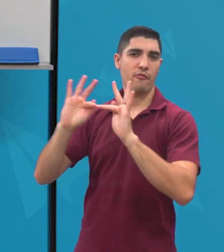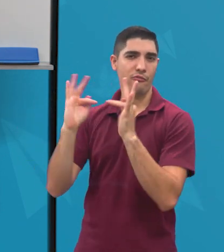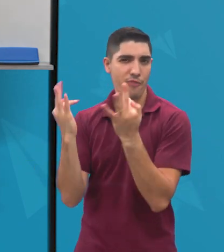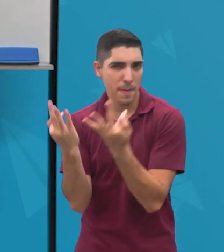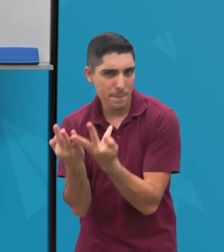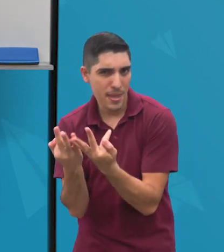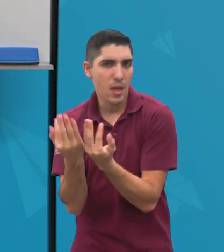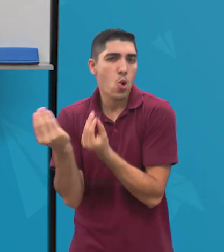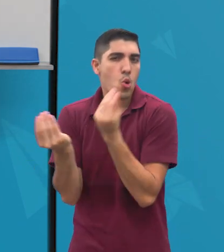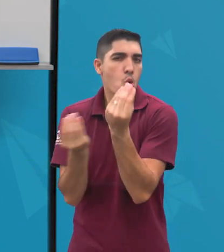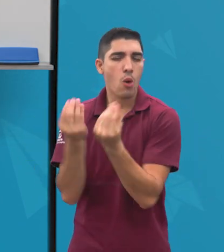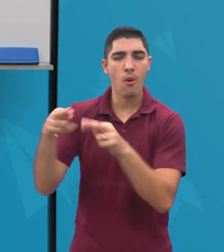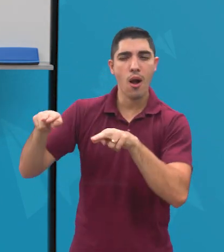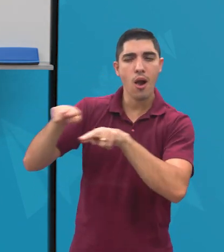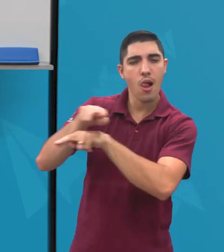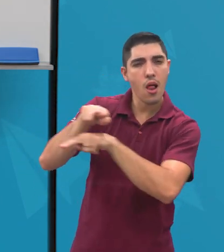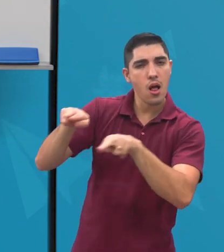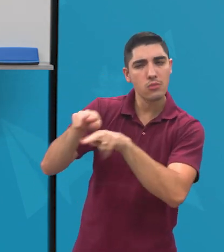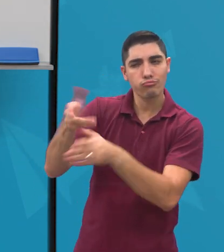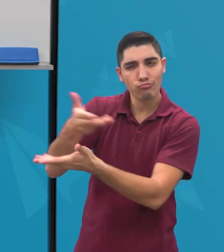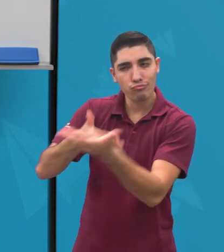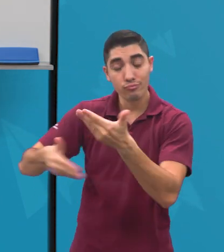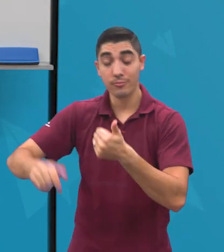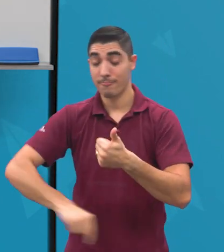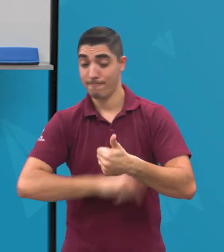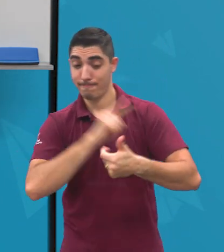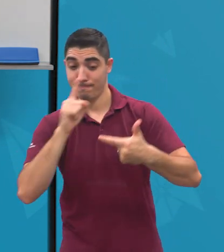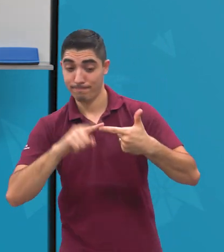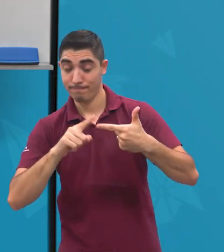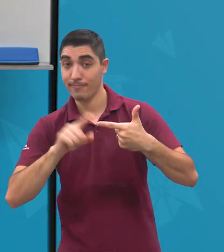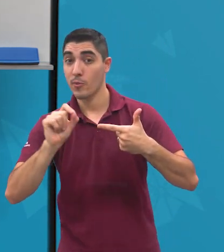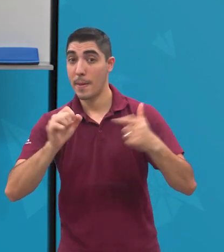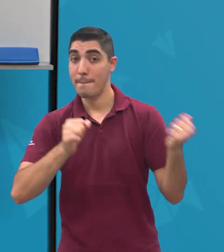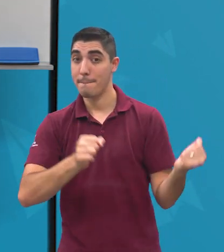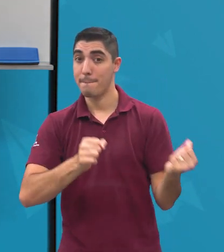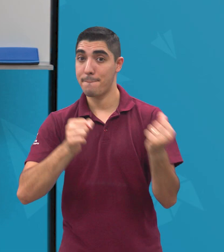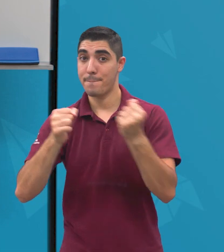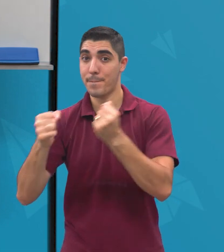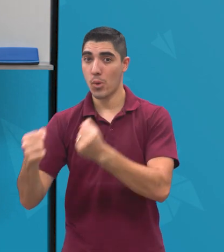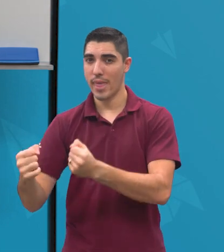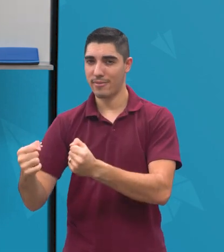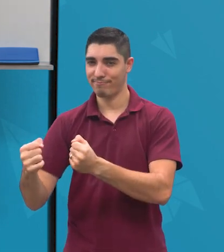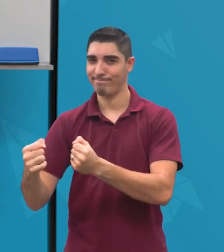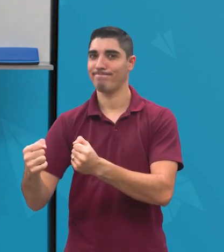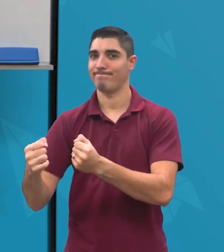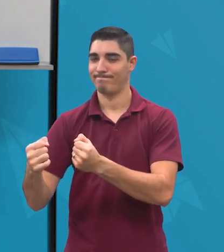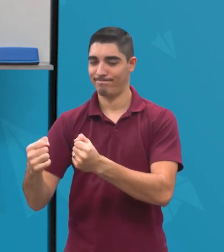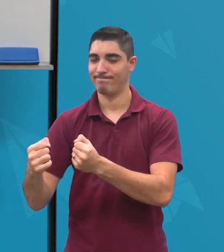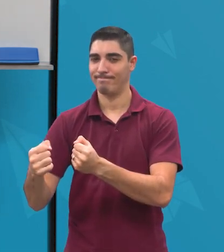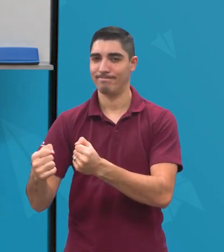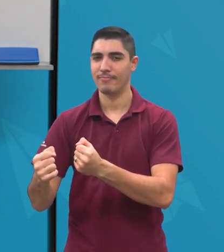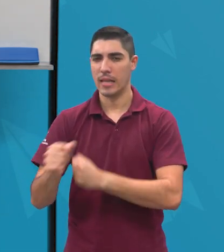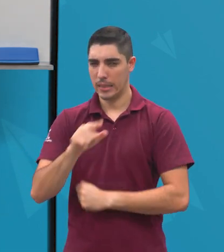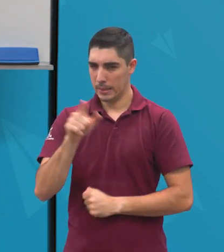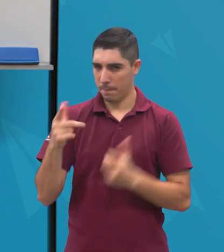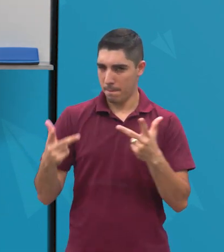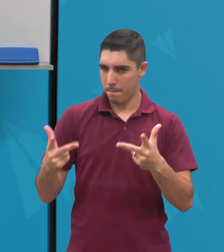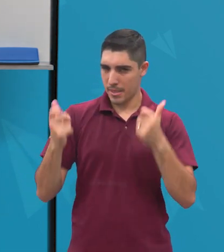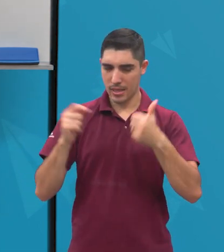relações familiares e poder. E ao mesmo tempo, vocês devem ter percebido